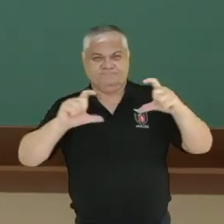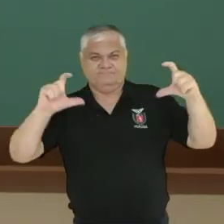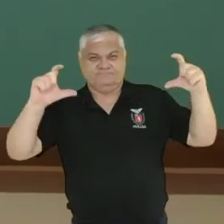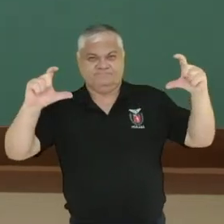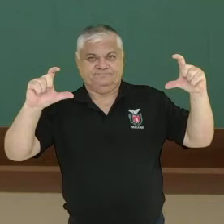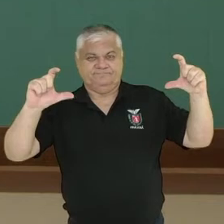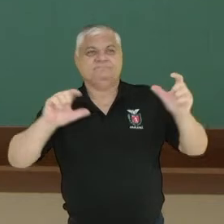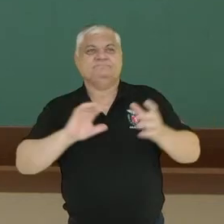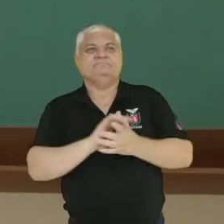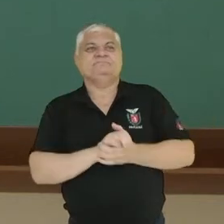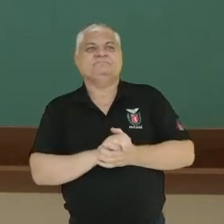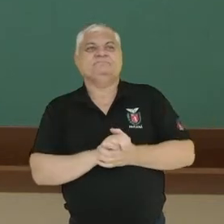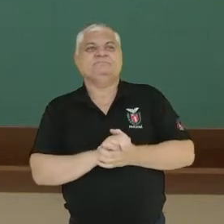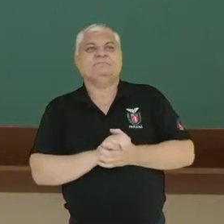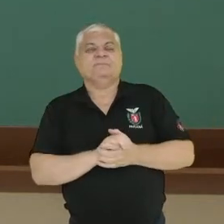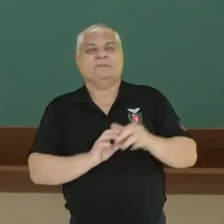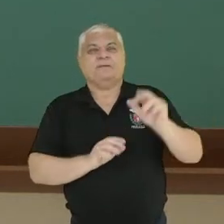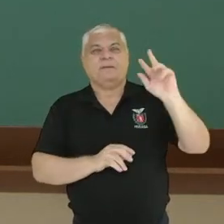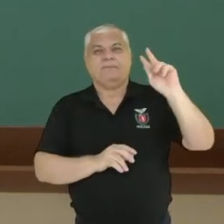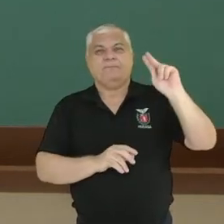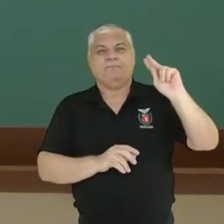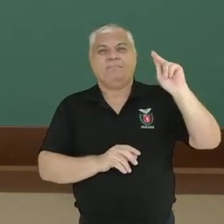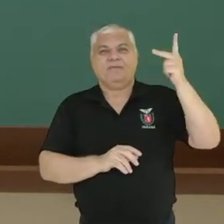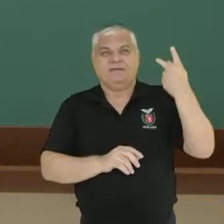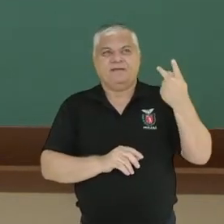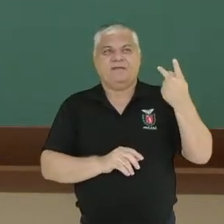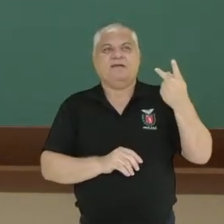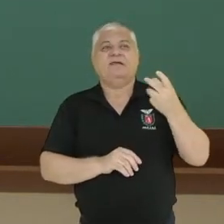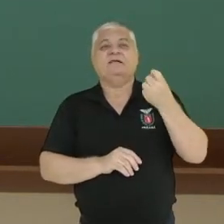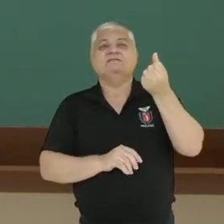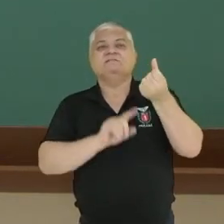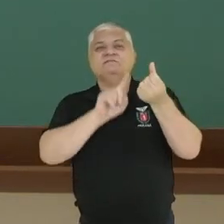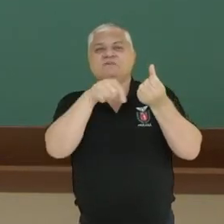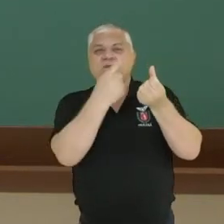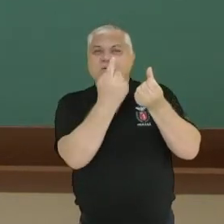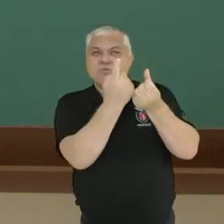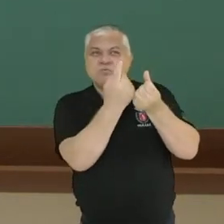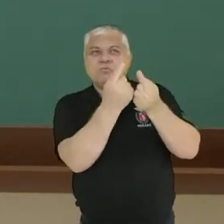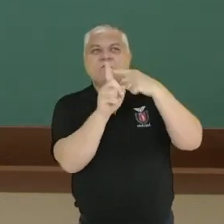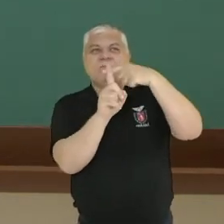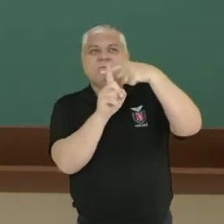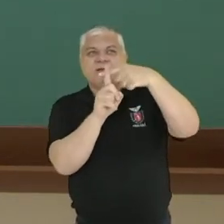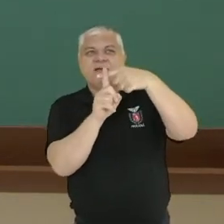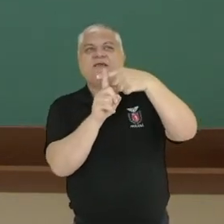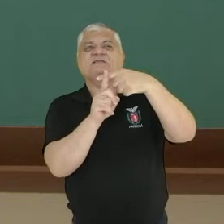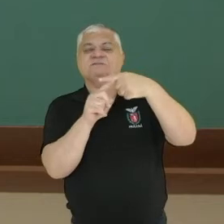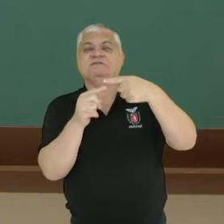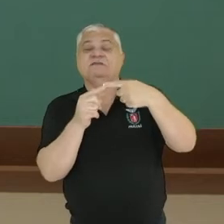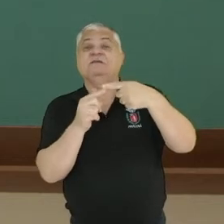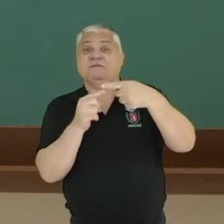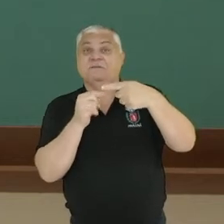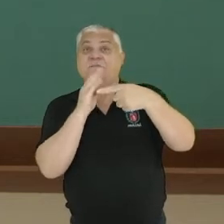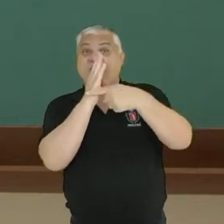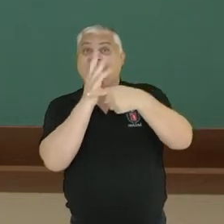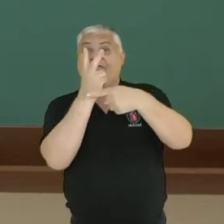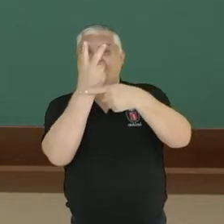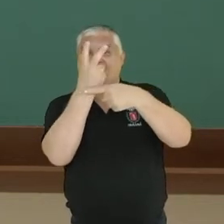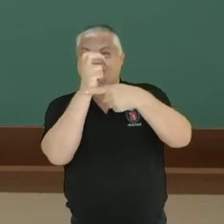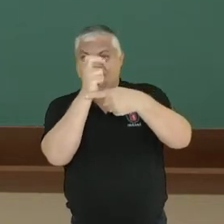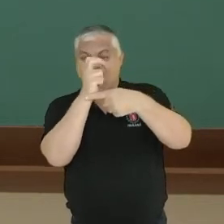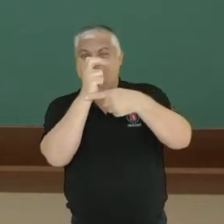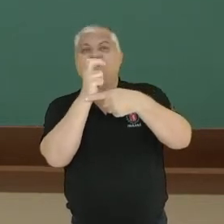pessoal. Então, começamos aqui. 6,1 mais log do meu B, que é